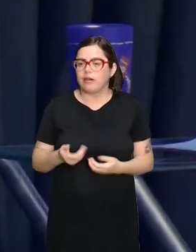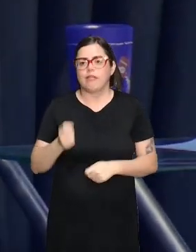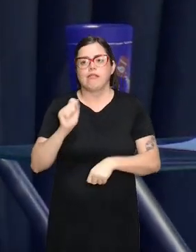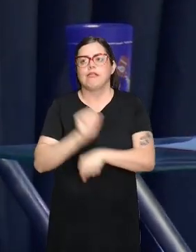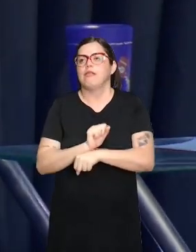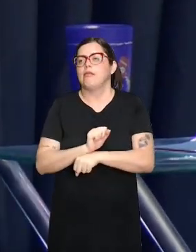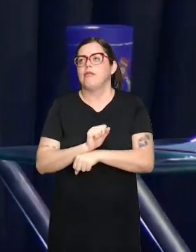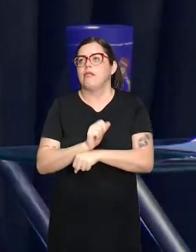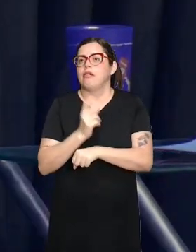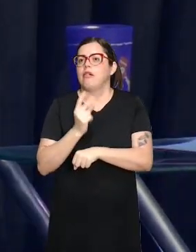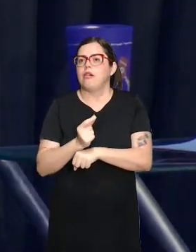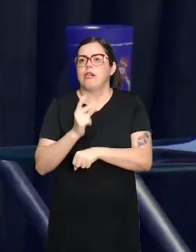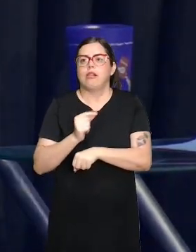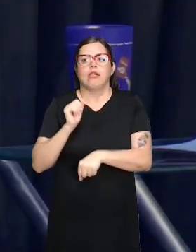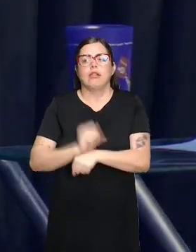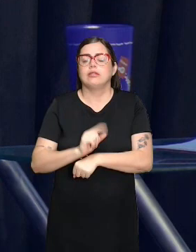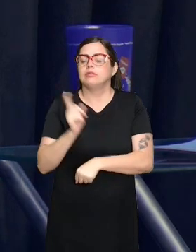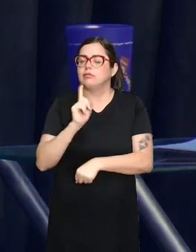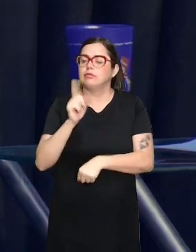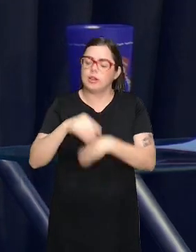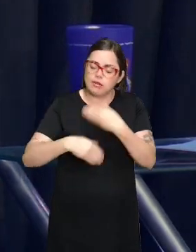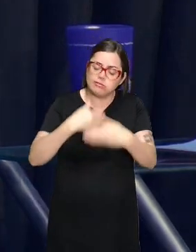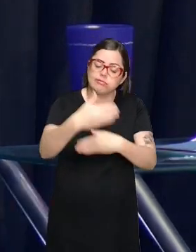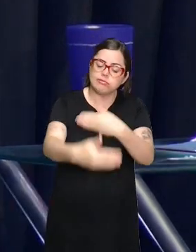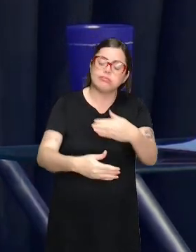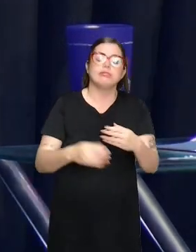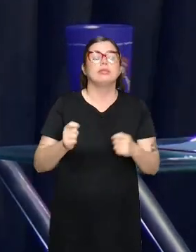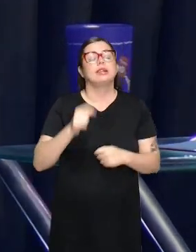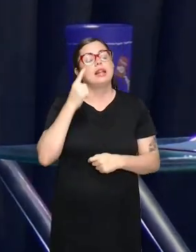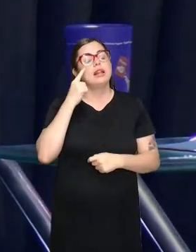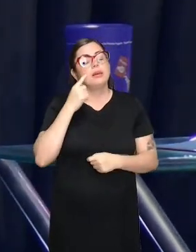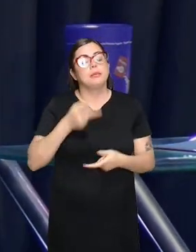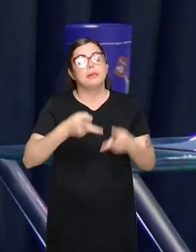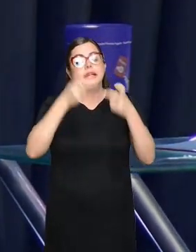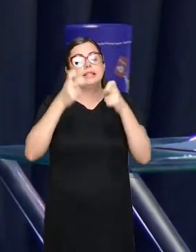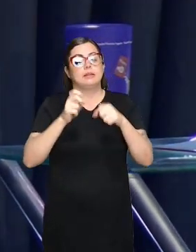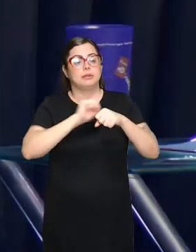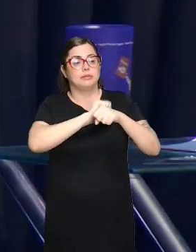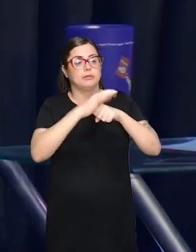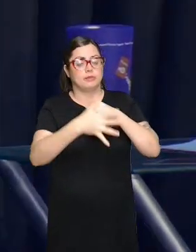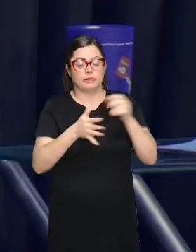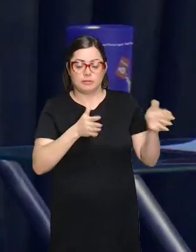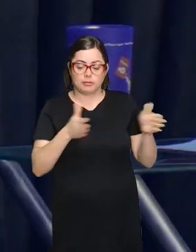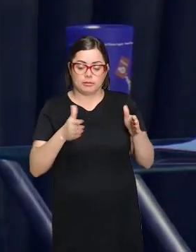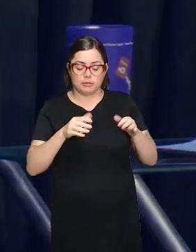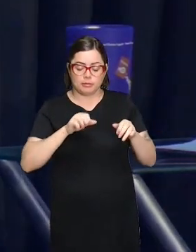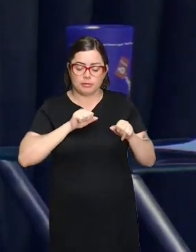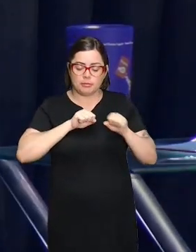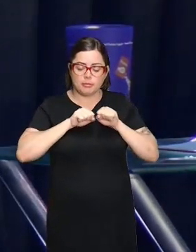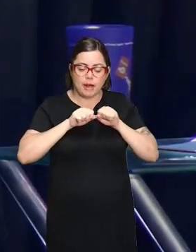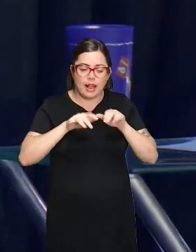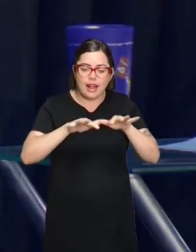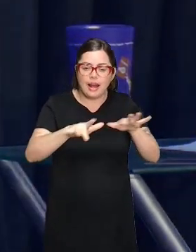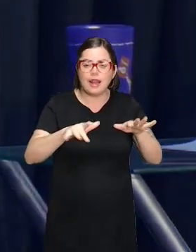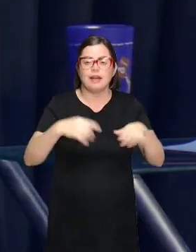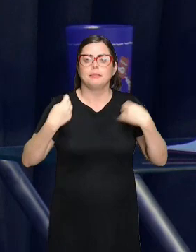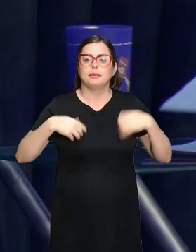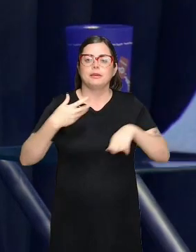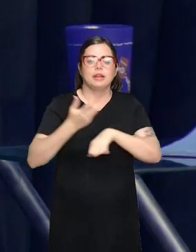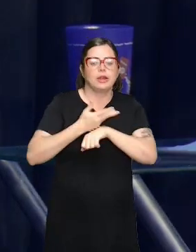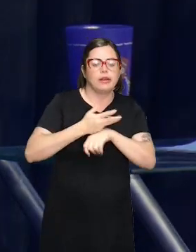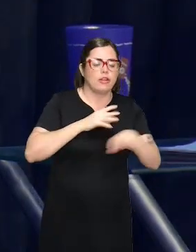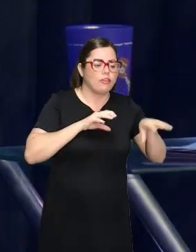muito tempo. E até para não me alongar muito, na pandemia a gente percebeu isso, né? As pessoas correndo atrás de formação,